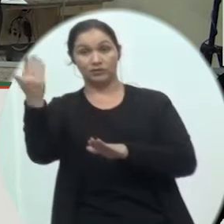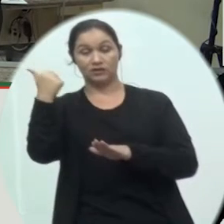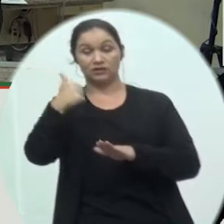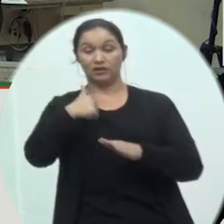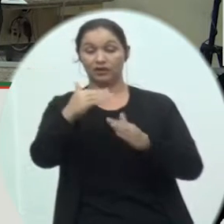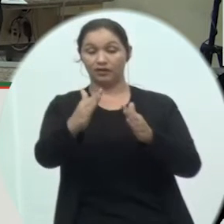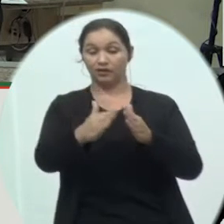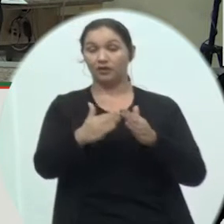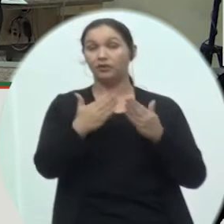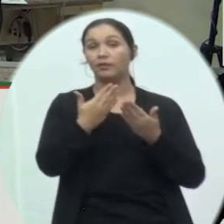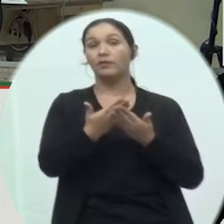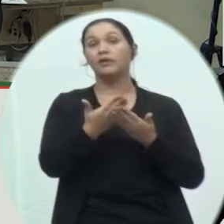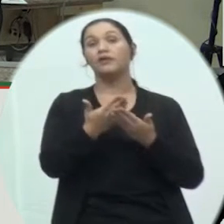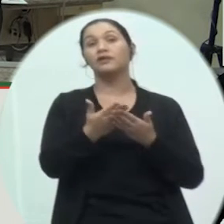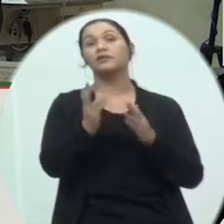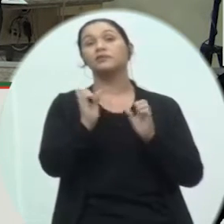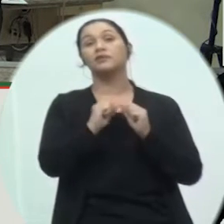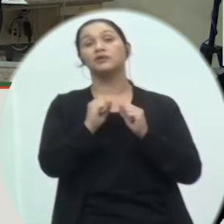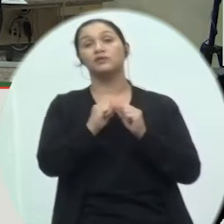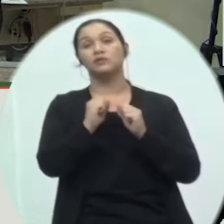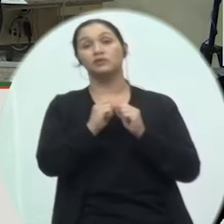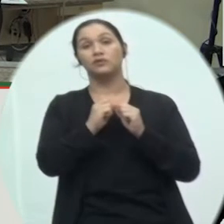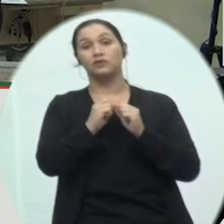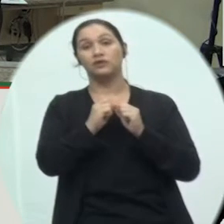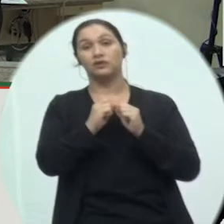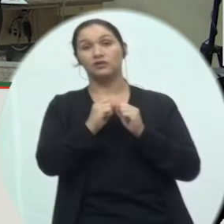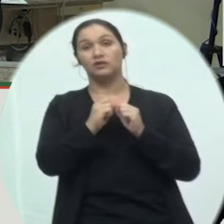casa sobre o bairro Sangão,